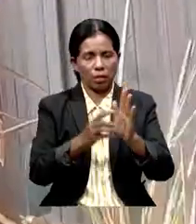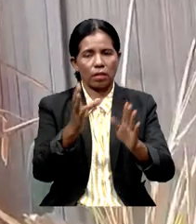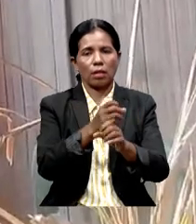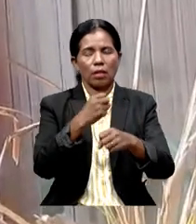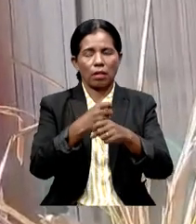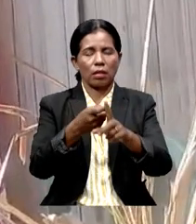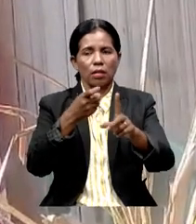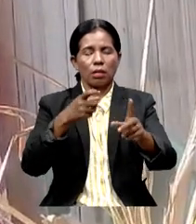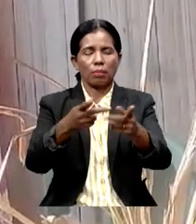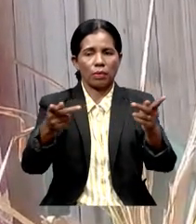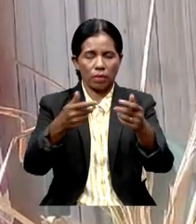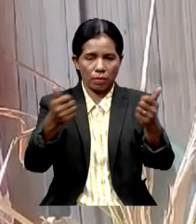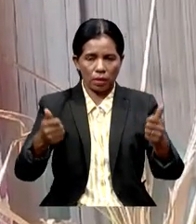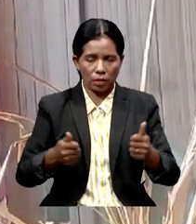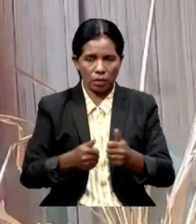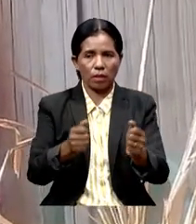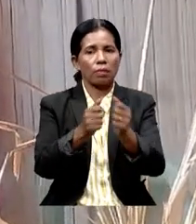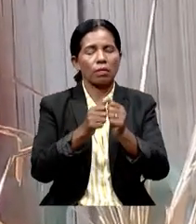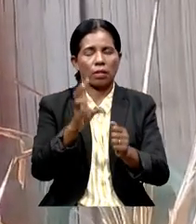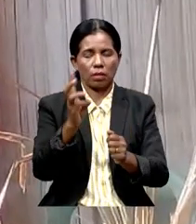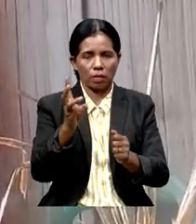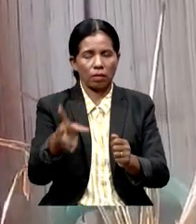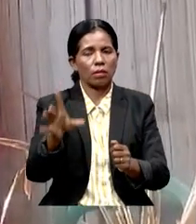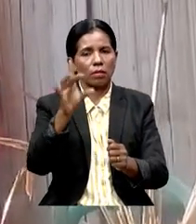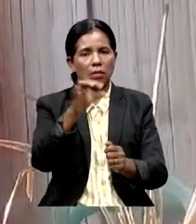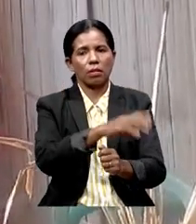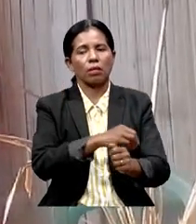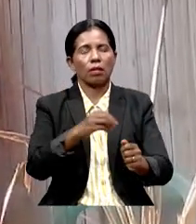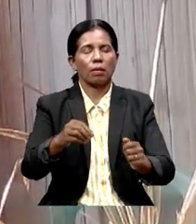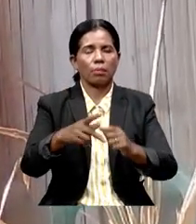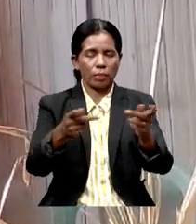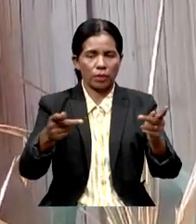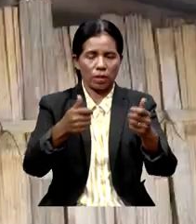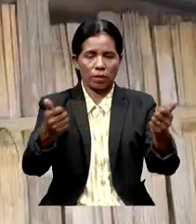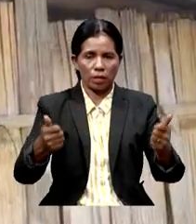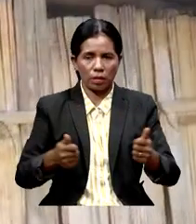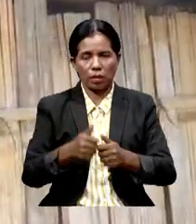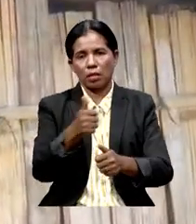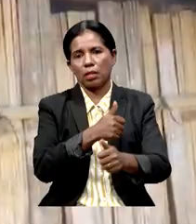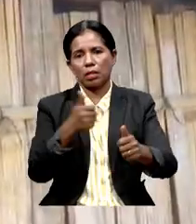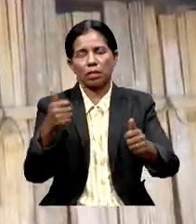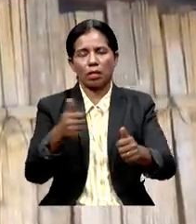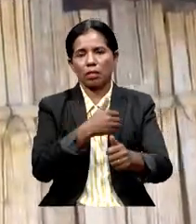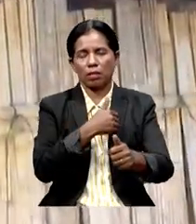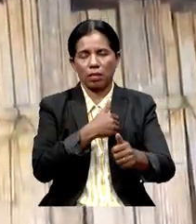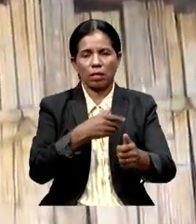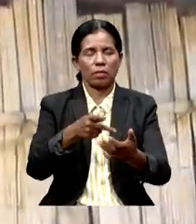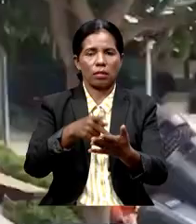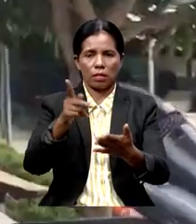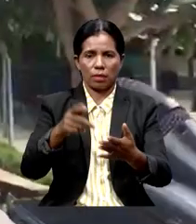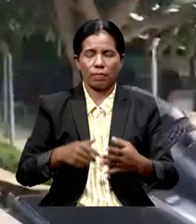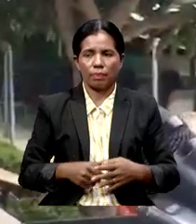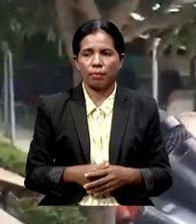registro husi posto administrativo que ele cai, hamutuk ne nulo resen walu, enquanto posto administrativo seluk sidauk halo verificação.